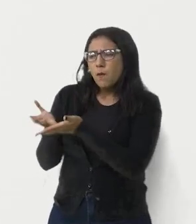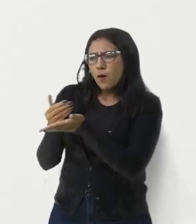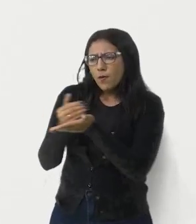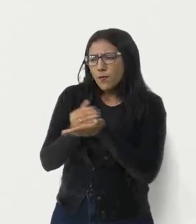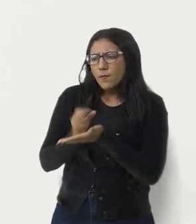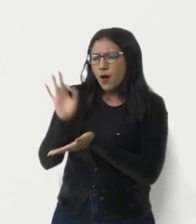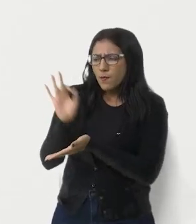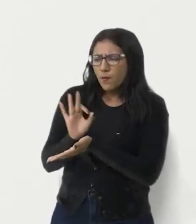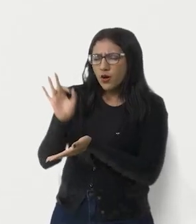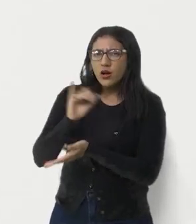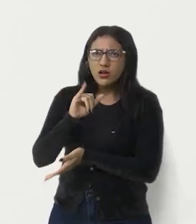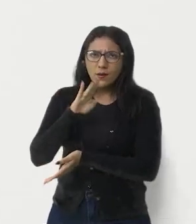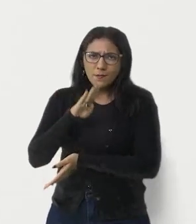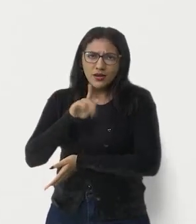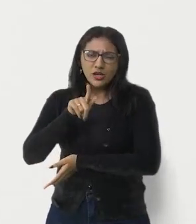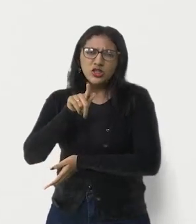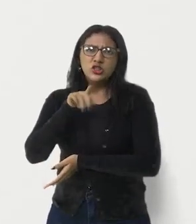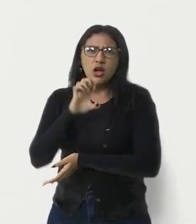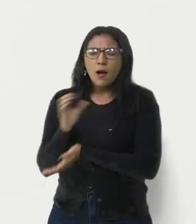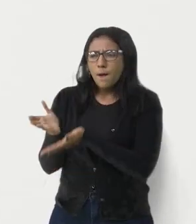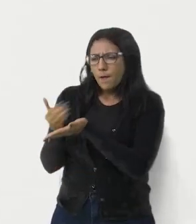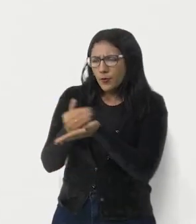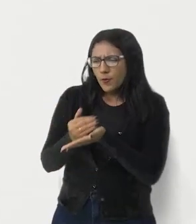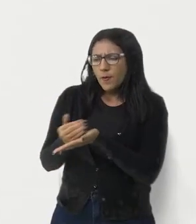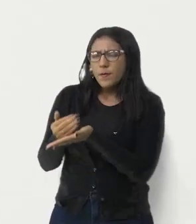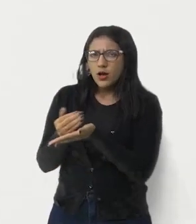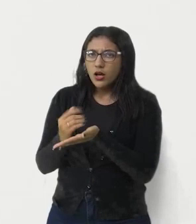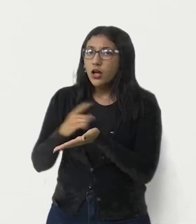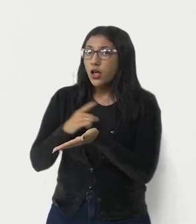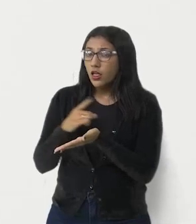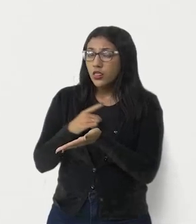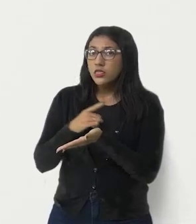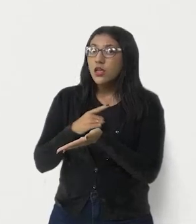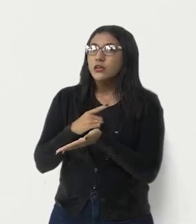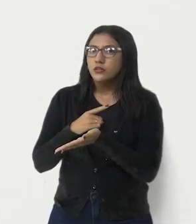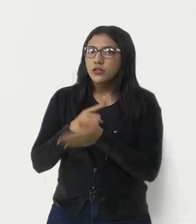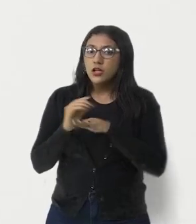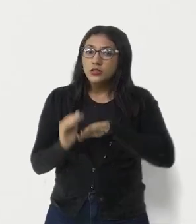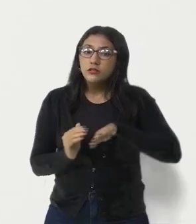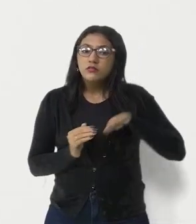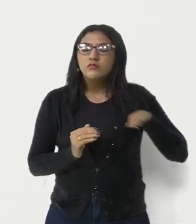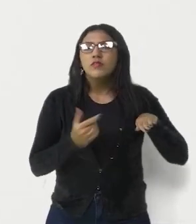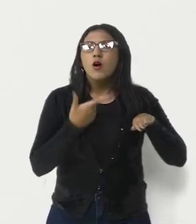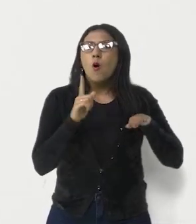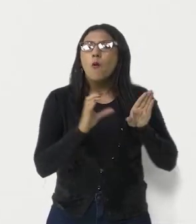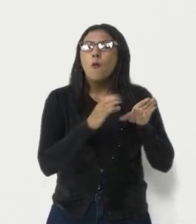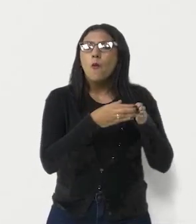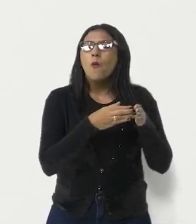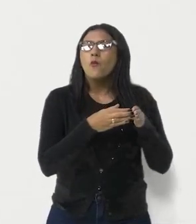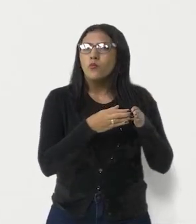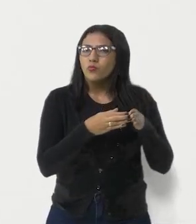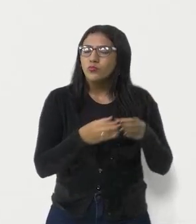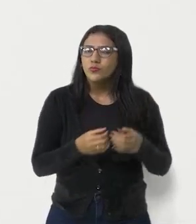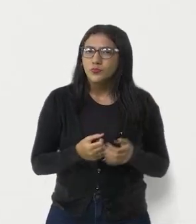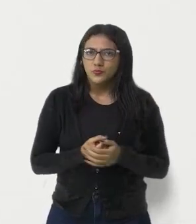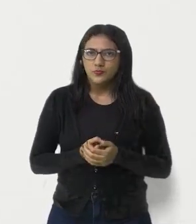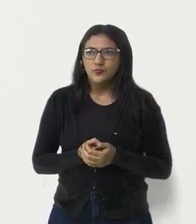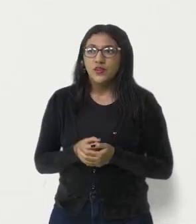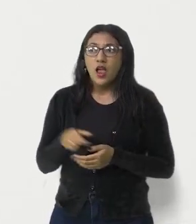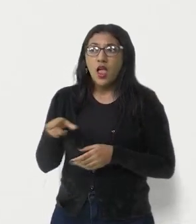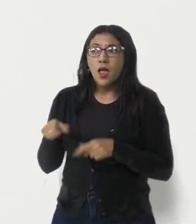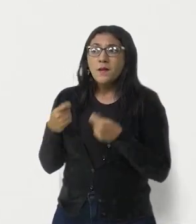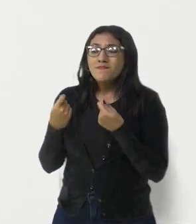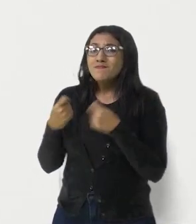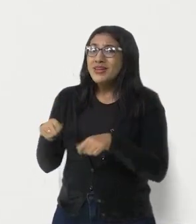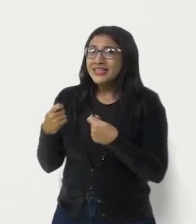pelo IBGE. Fora, então, as populações que vivem isoladas. Essas populações indígenas dependem